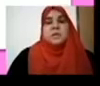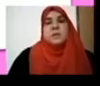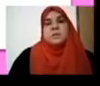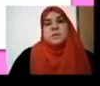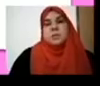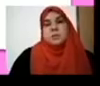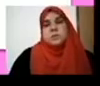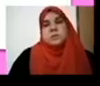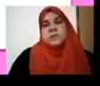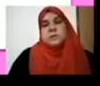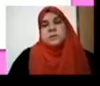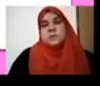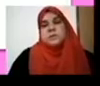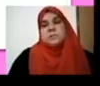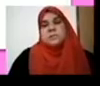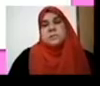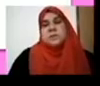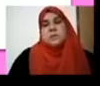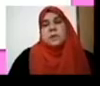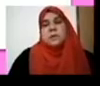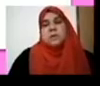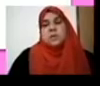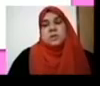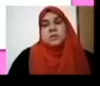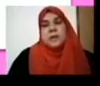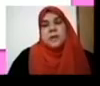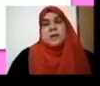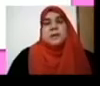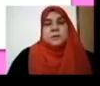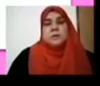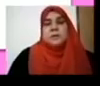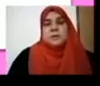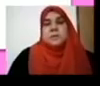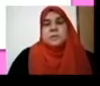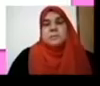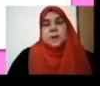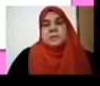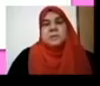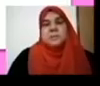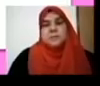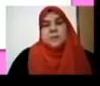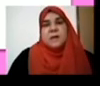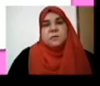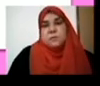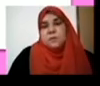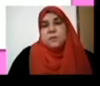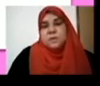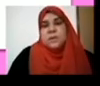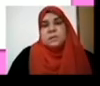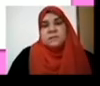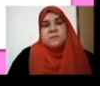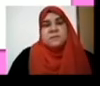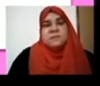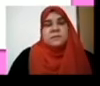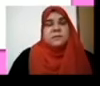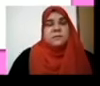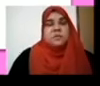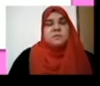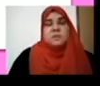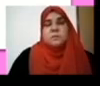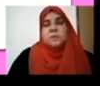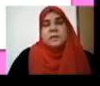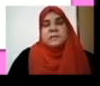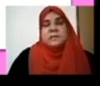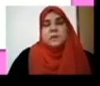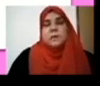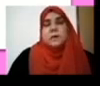é a diferença de dois quadrados que nós vimos anteriormente, tá? Então, isso também pode ser provado de forma algébrica, fazendo a distributiva